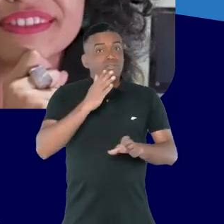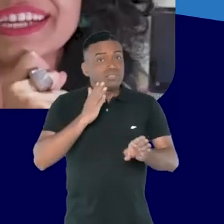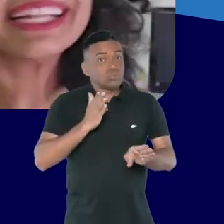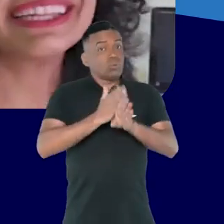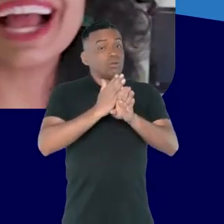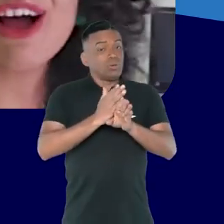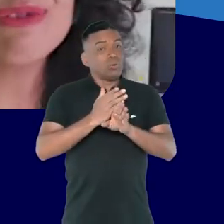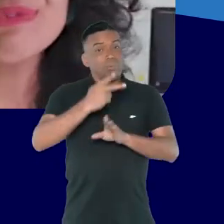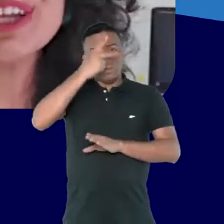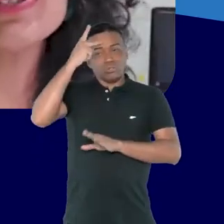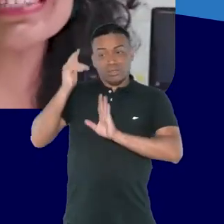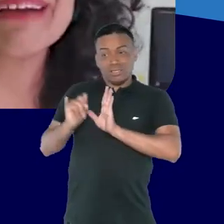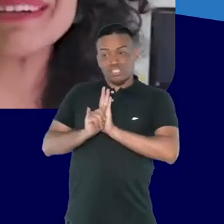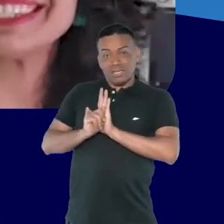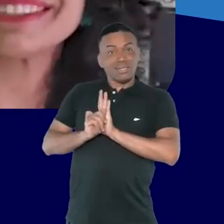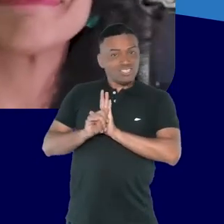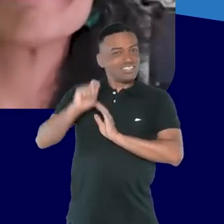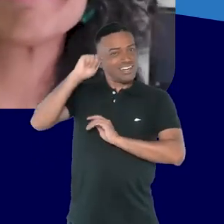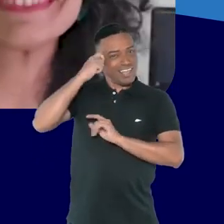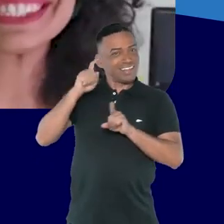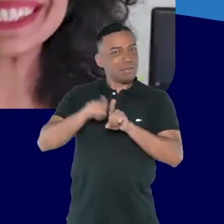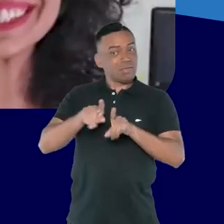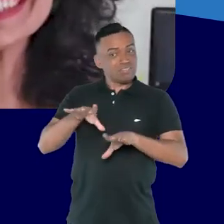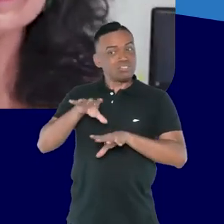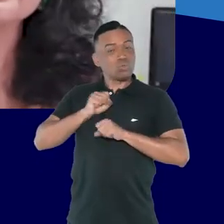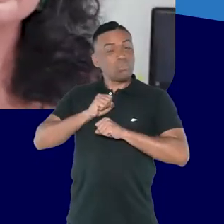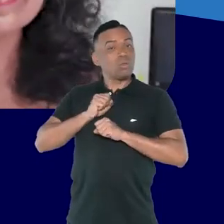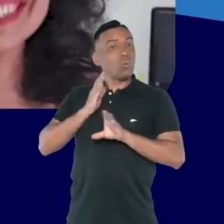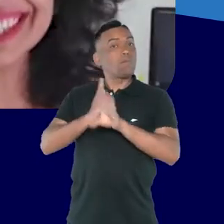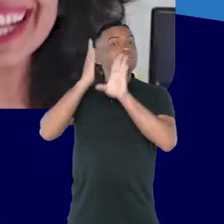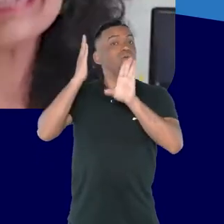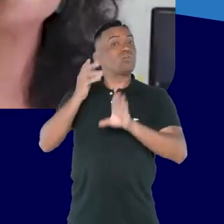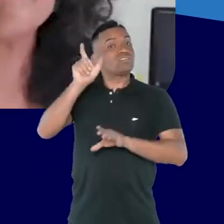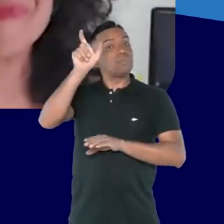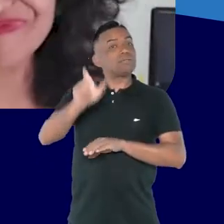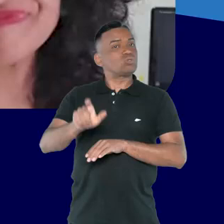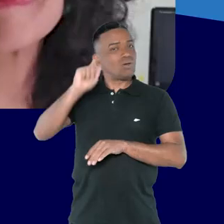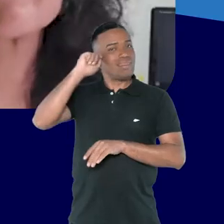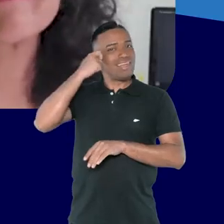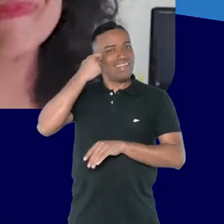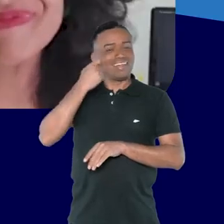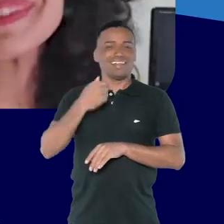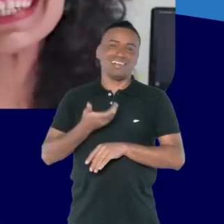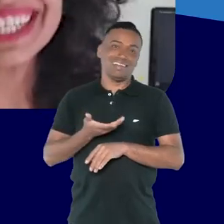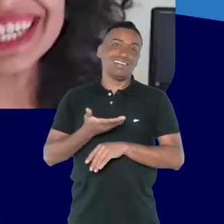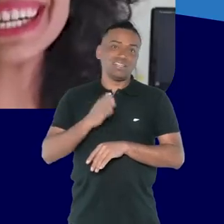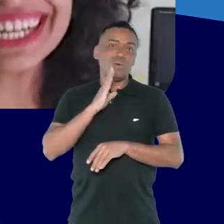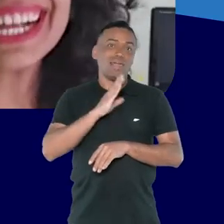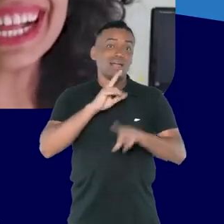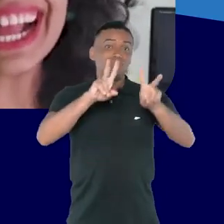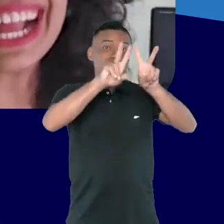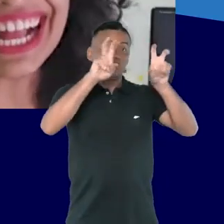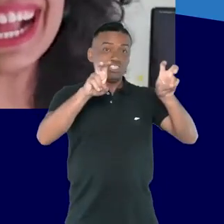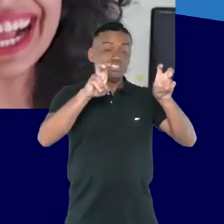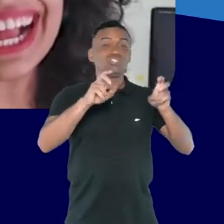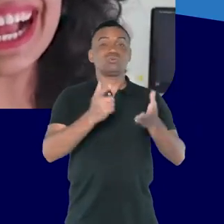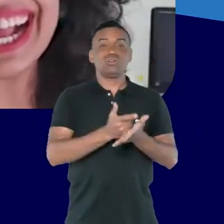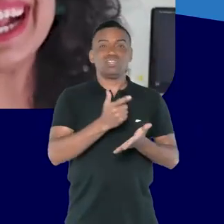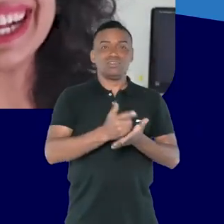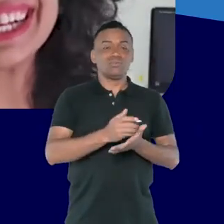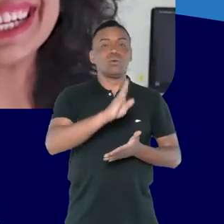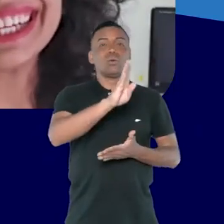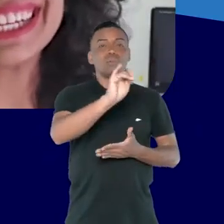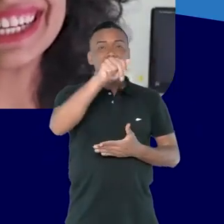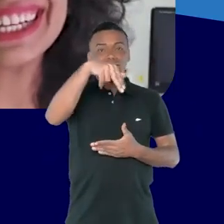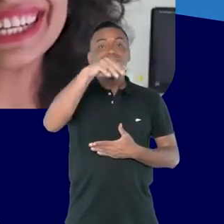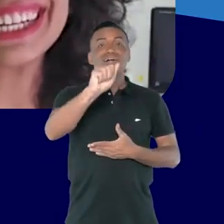negros? Não, ou depois justamente... que você se descobriu negra também, que eu acho que a gente pode falar sobre isso. Quando que você se descobriu negra, né? Que